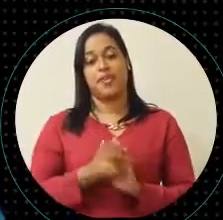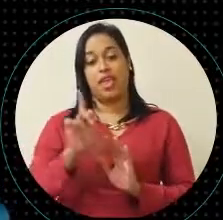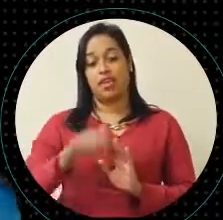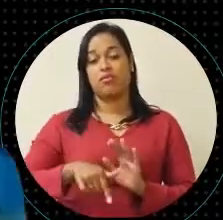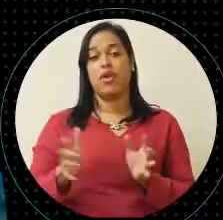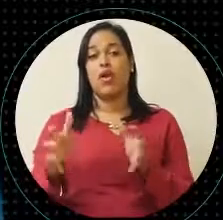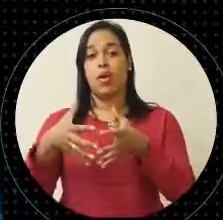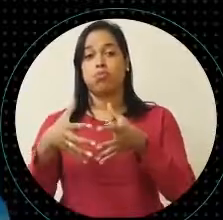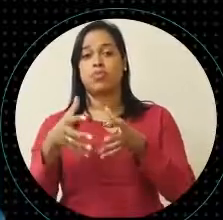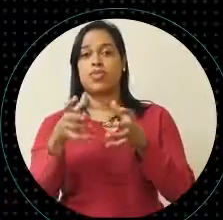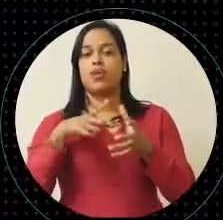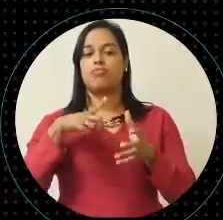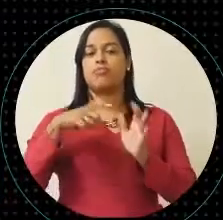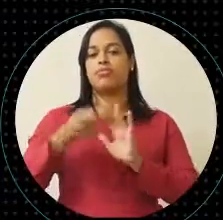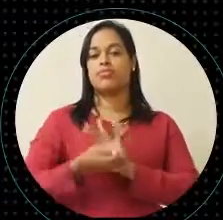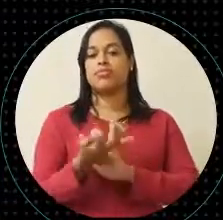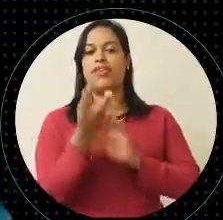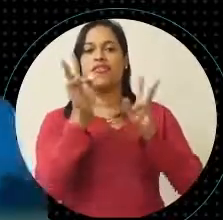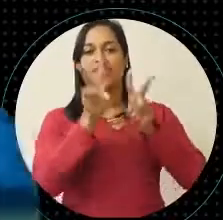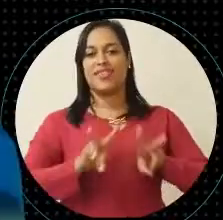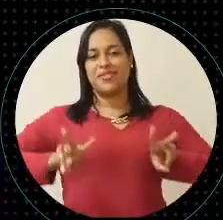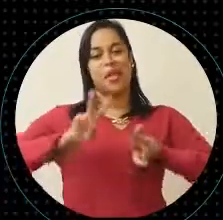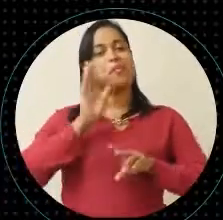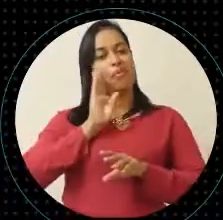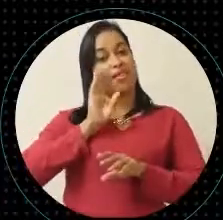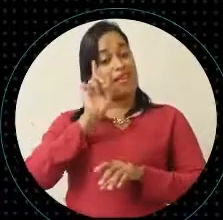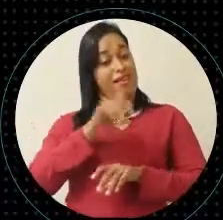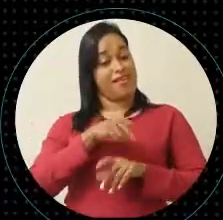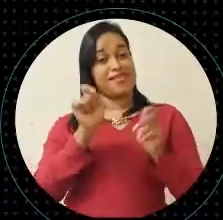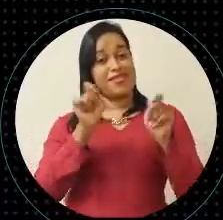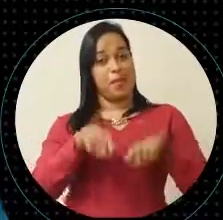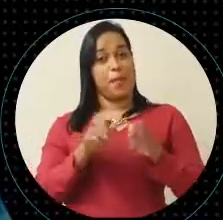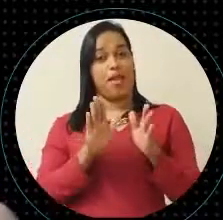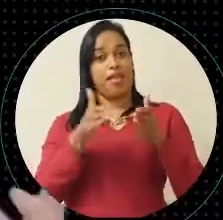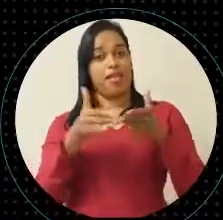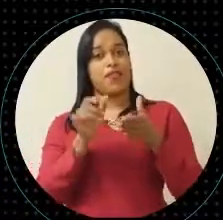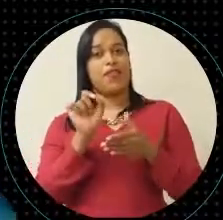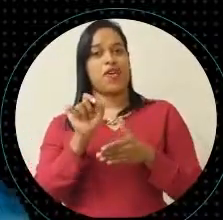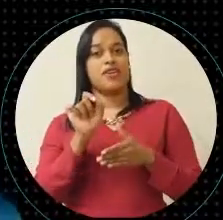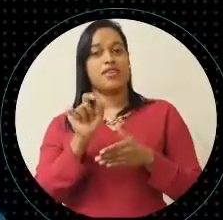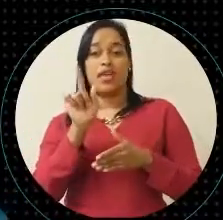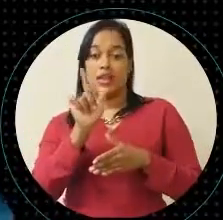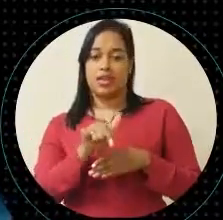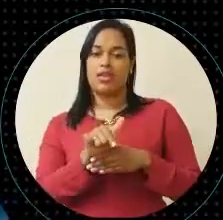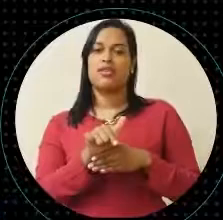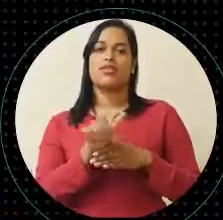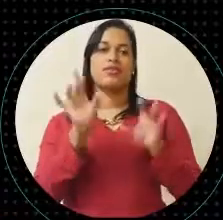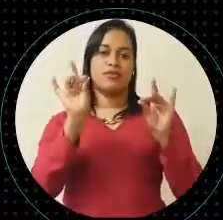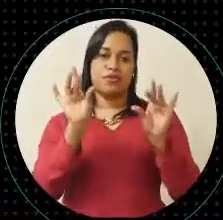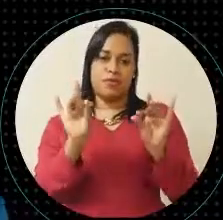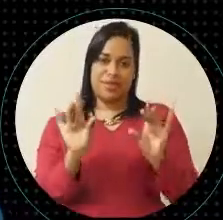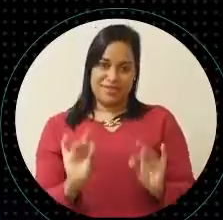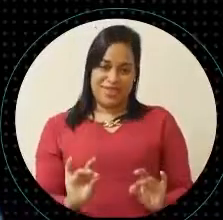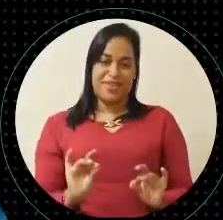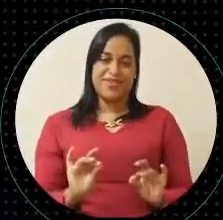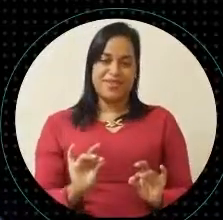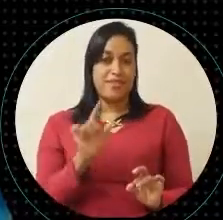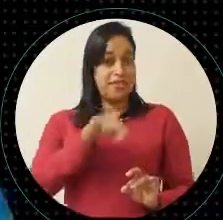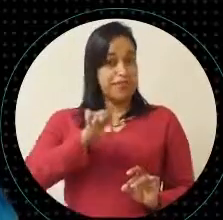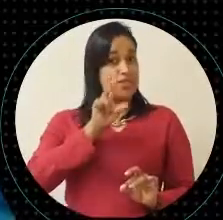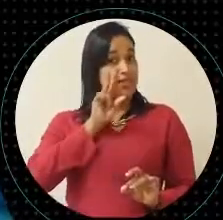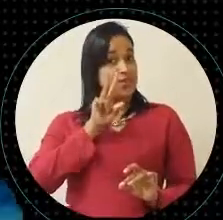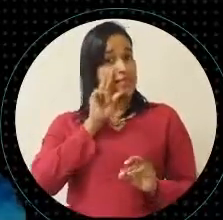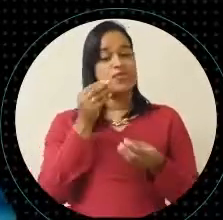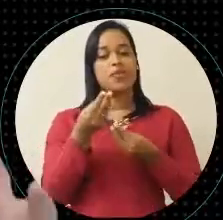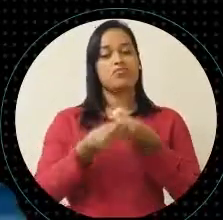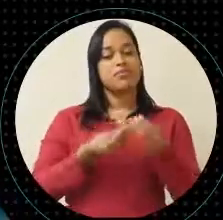efeitos visuais bem legais. Esta competência ela é focada justamente nesses efeitos especiais. Então vamos ver como